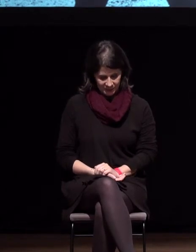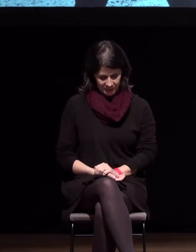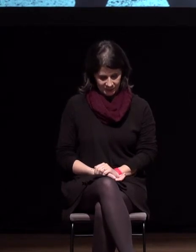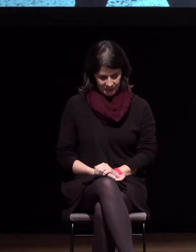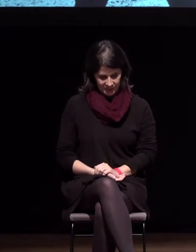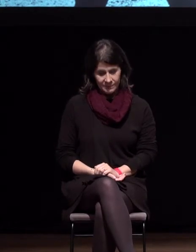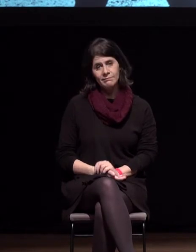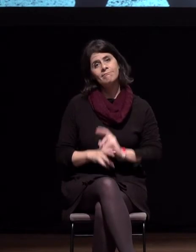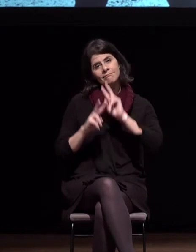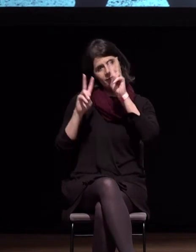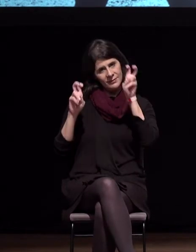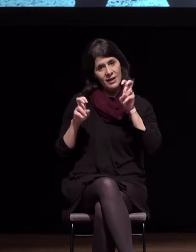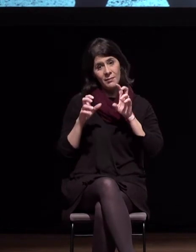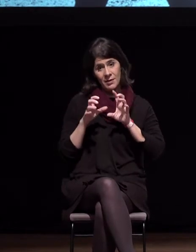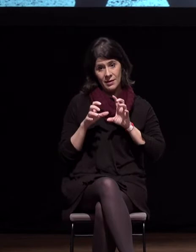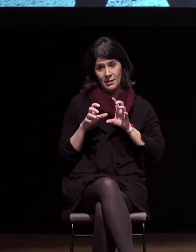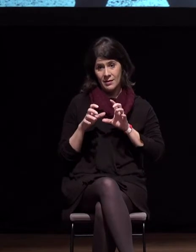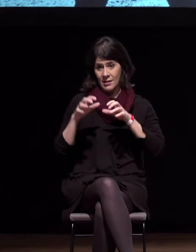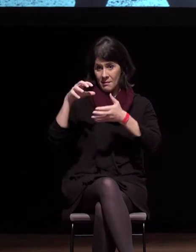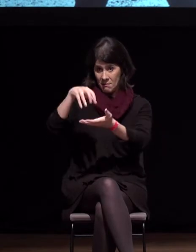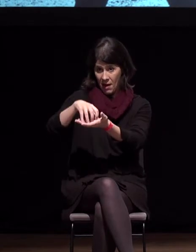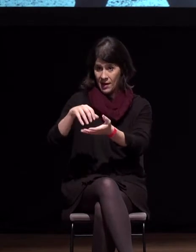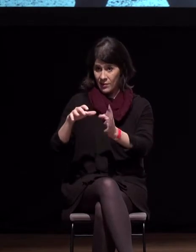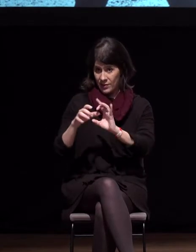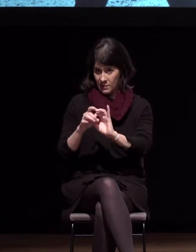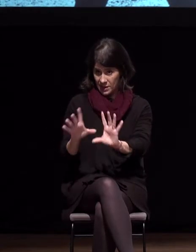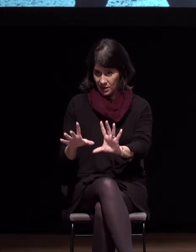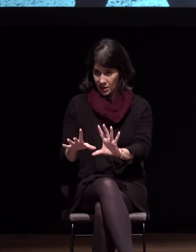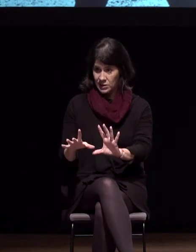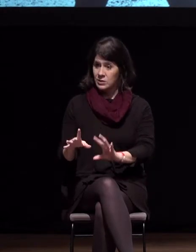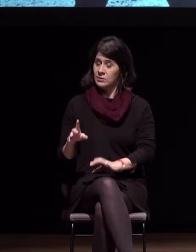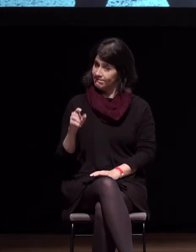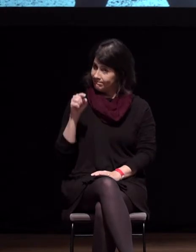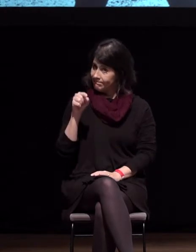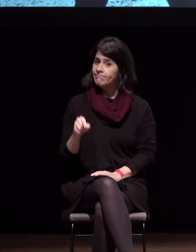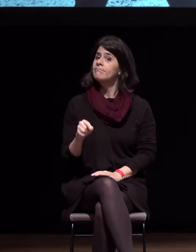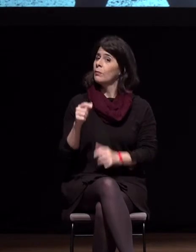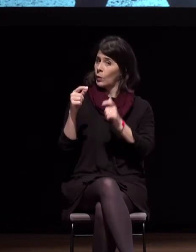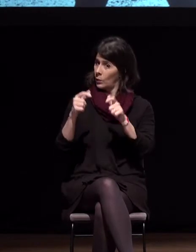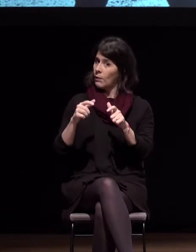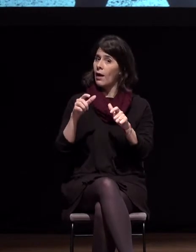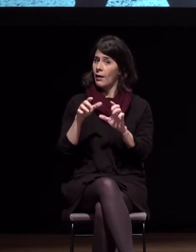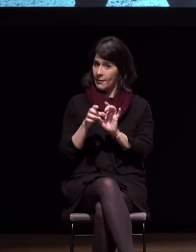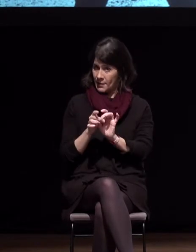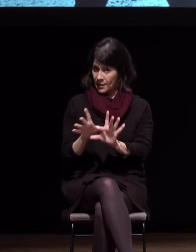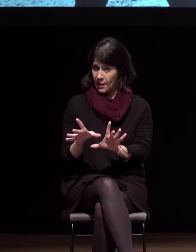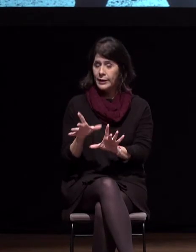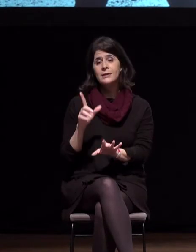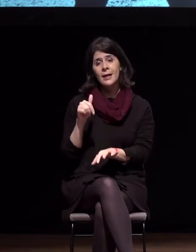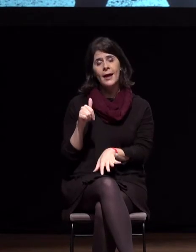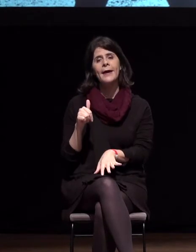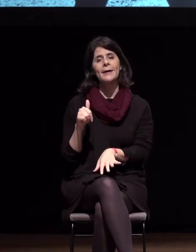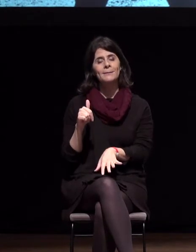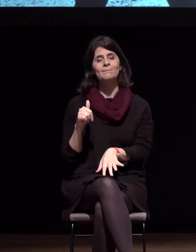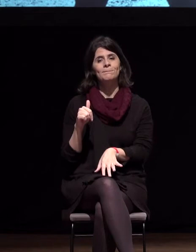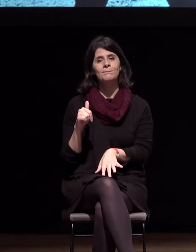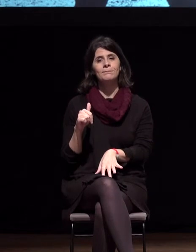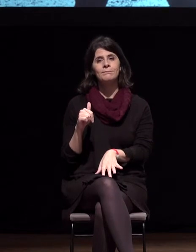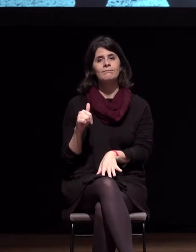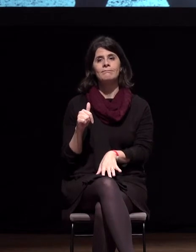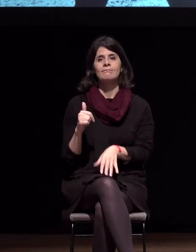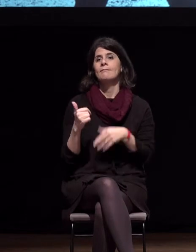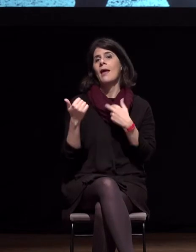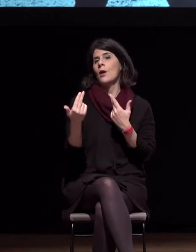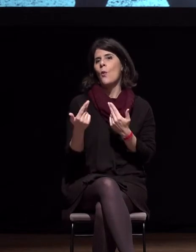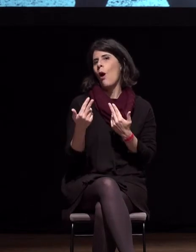Sobre a liberdade, é isso, né? A liberdade é mais um dos lugares em São Paulo e por aí afora que substitui